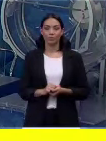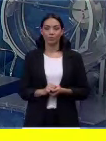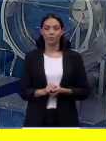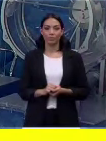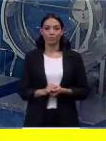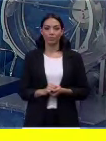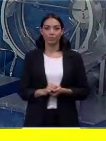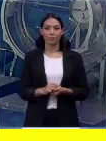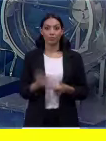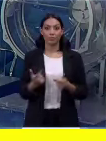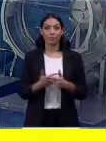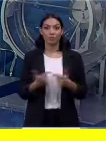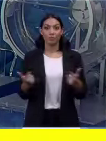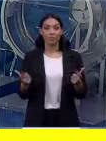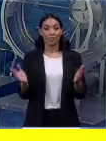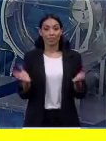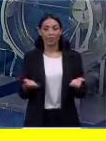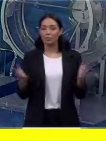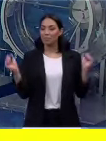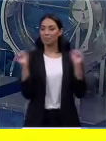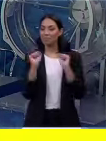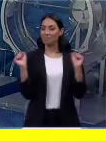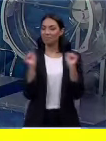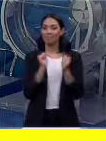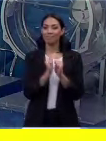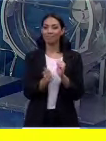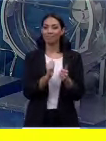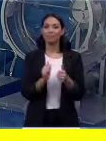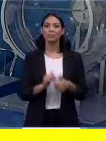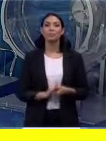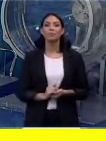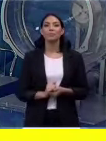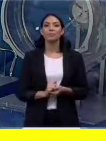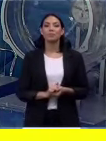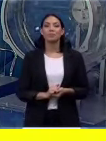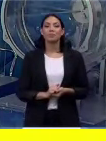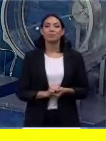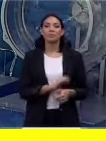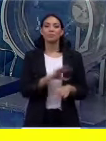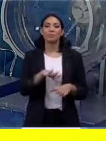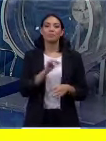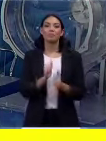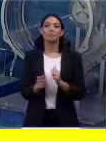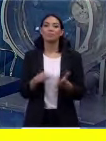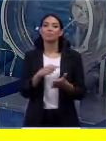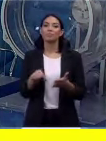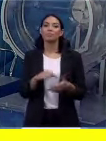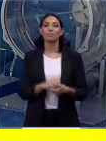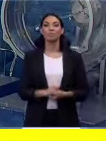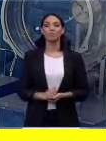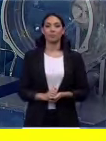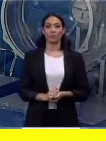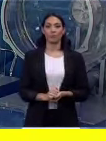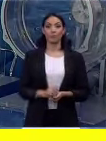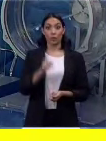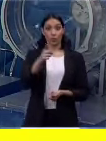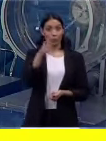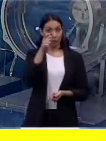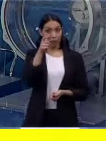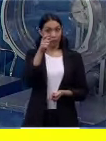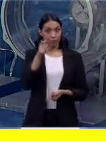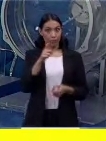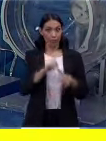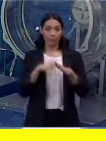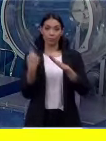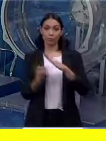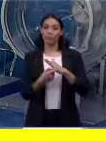A sorte está no ar para os apaixonados por futebol. É o sorteio da Time Mania. Você acompanhando aí